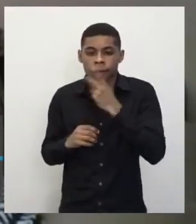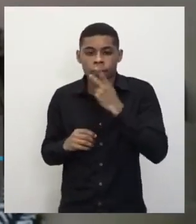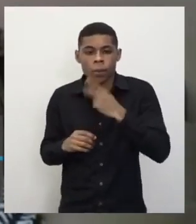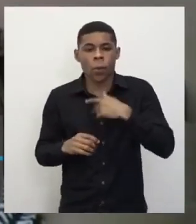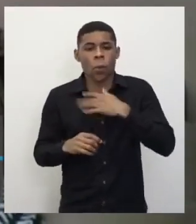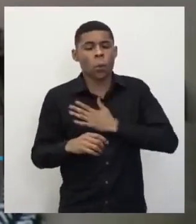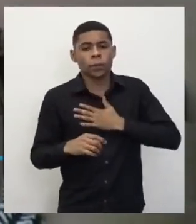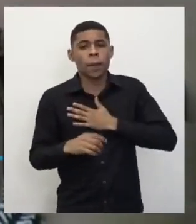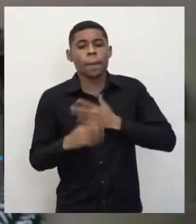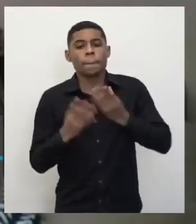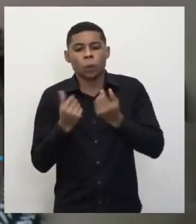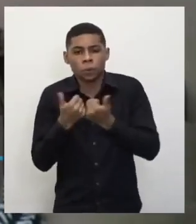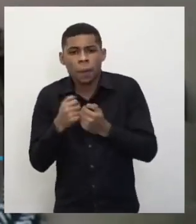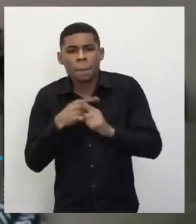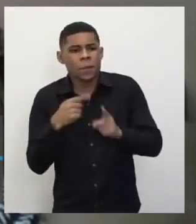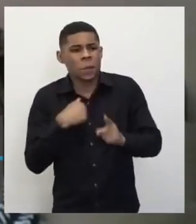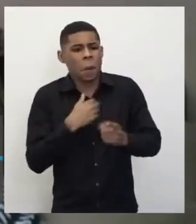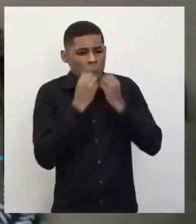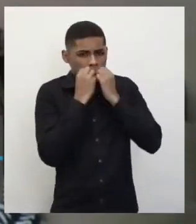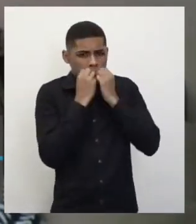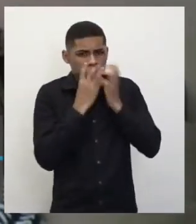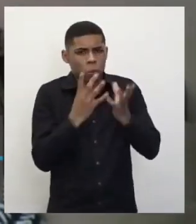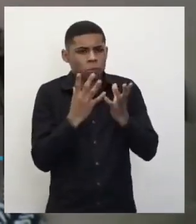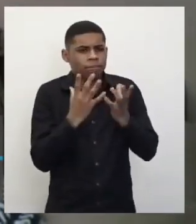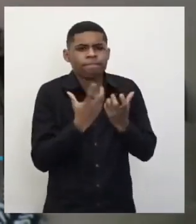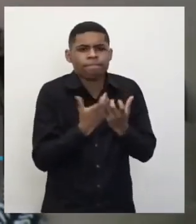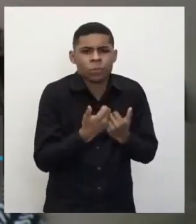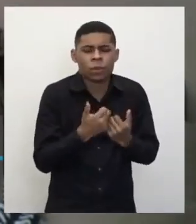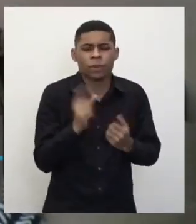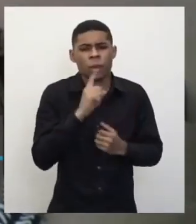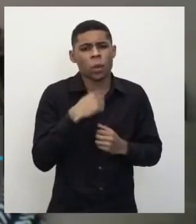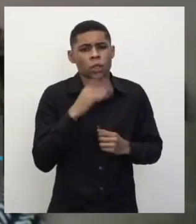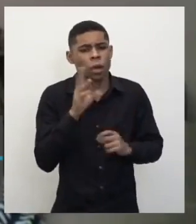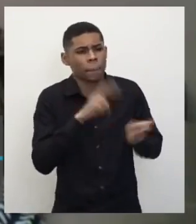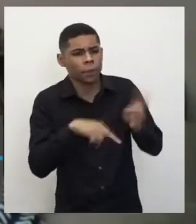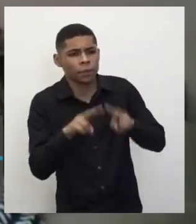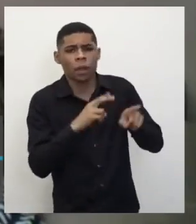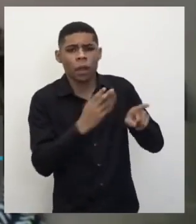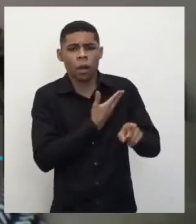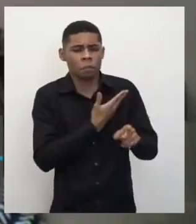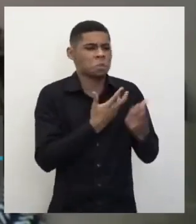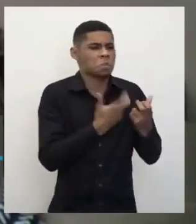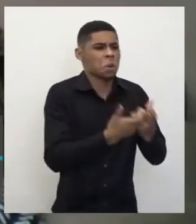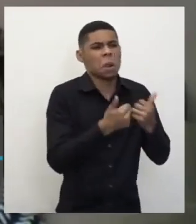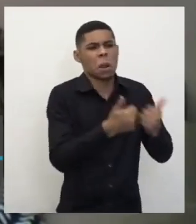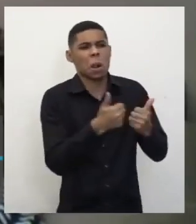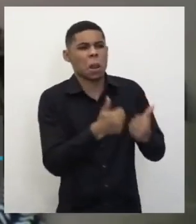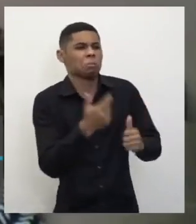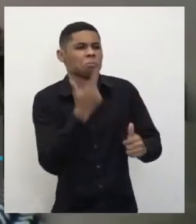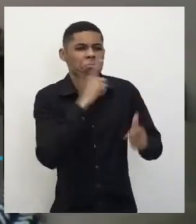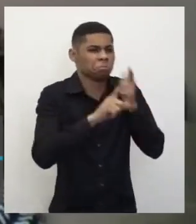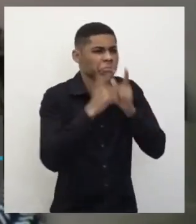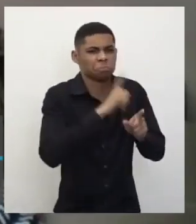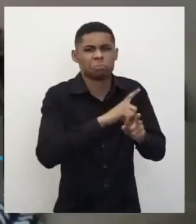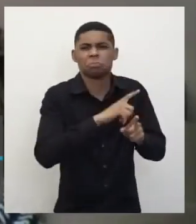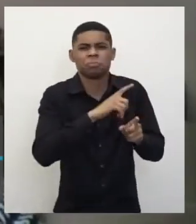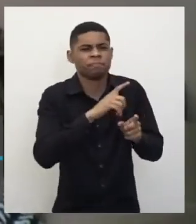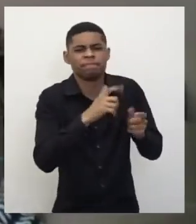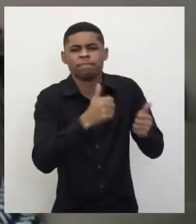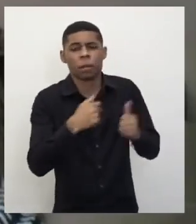videogame, mas não era um bom jogador e ficava de lado, observando enquanto meus amigos que eram bons zeravam todos os